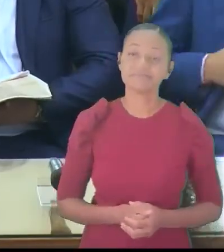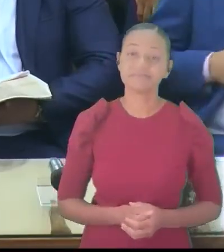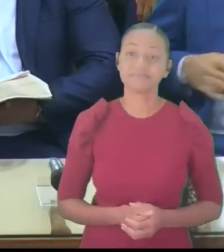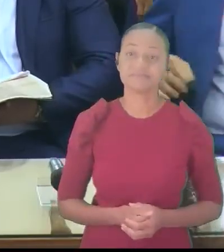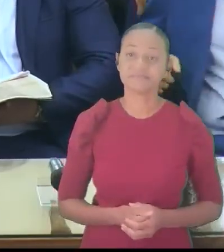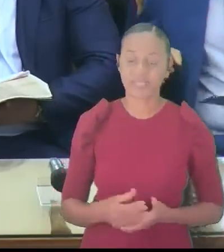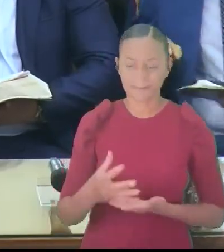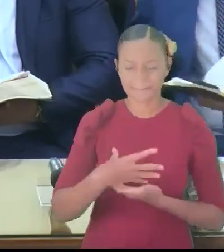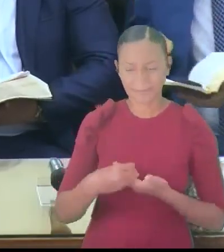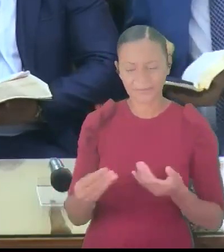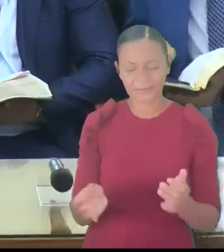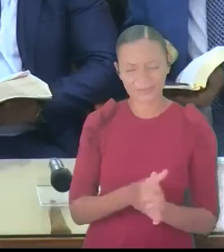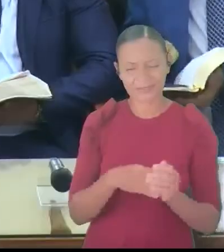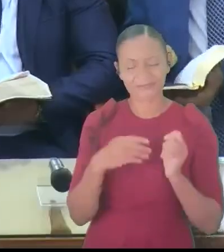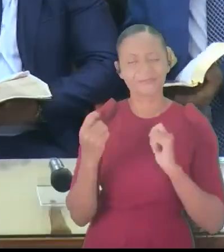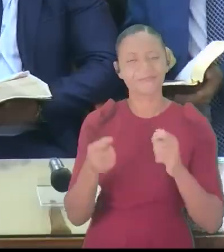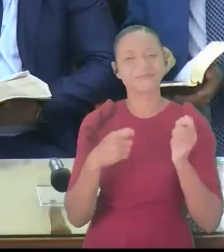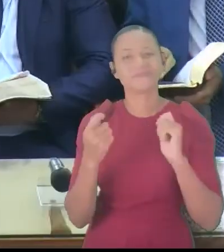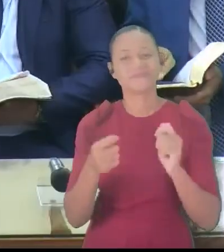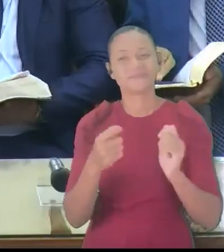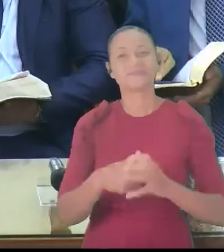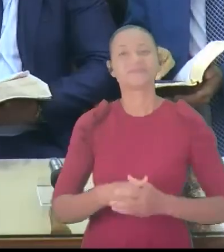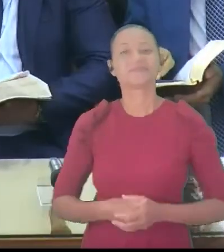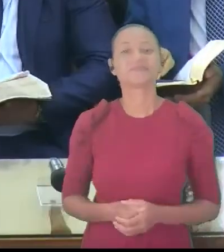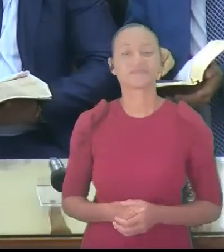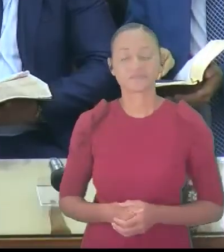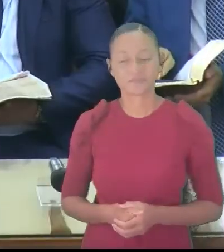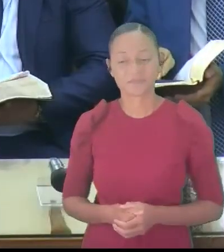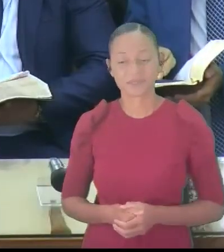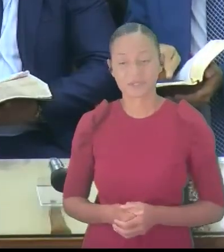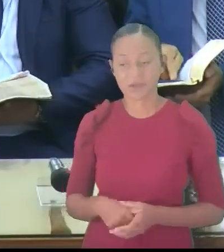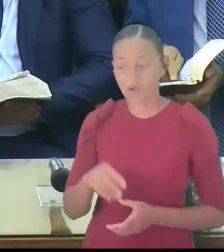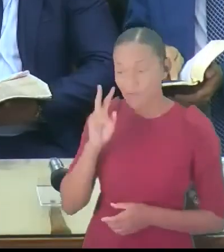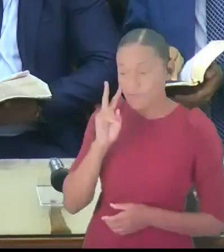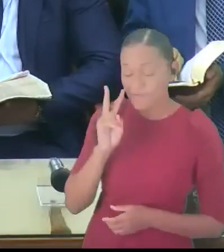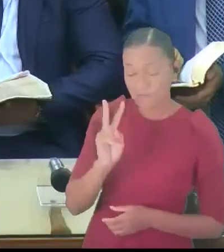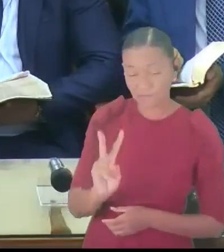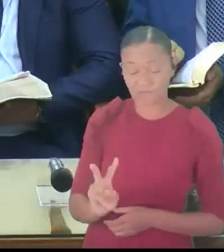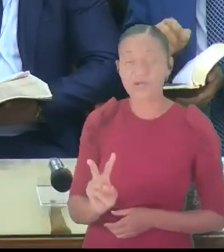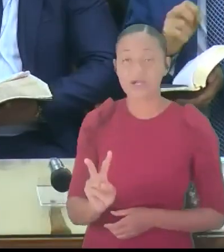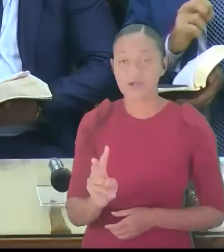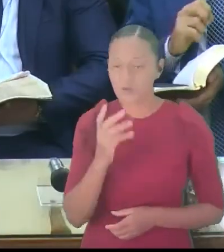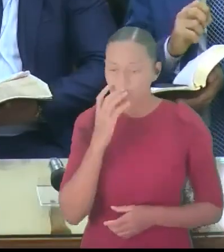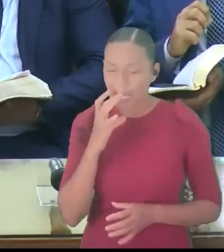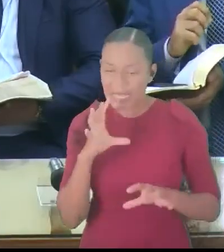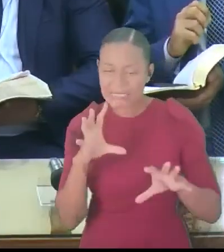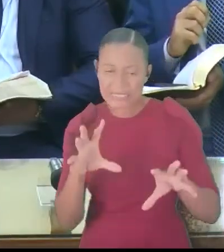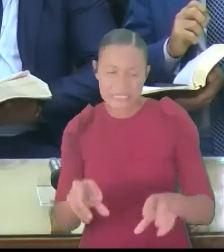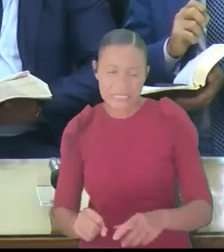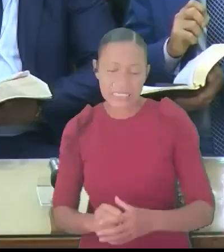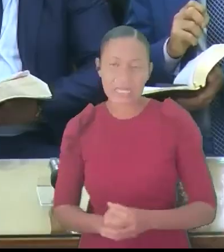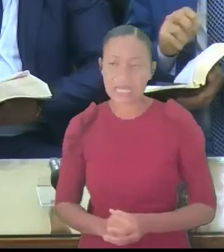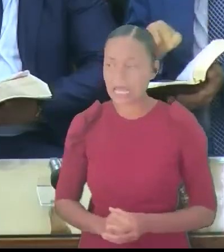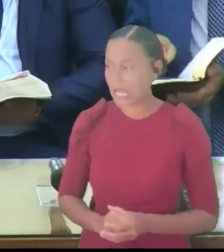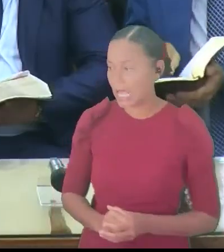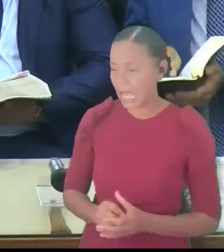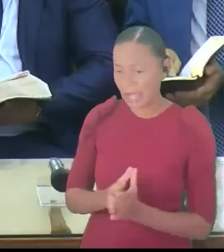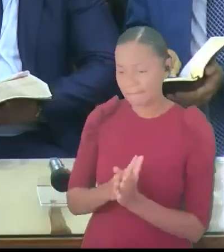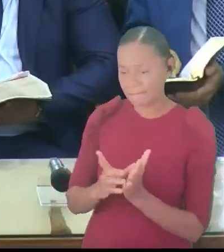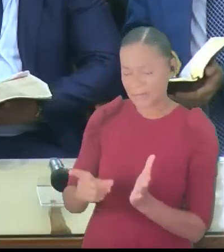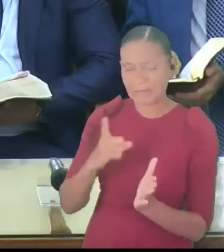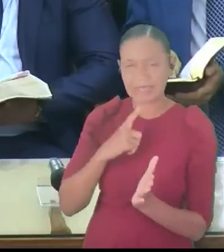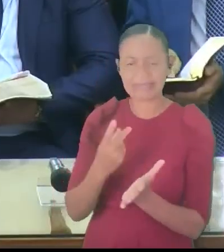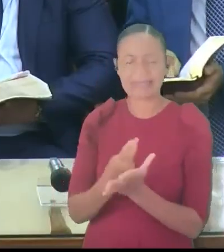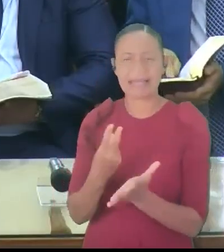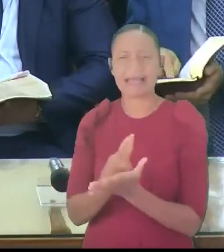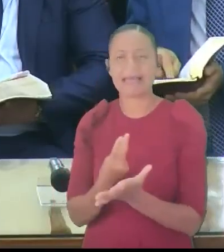Dá para dizer aleluia, irmão? E quando você vê um animal, um quadrúpede, dizendo a Bíblia tem erro, meu